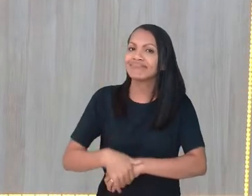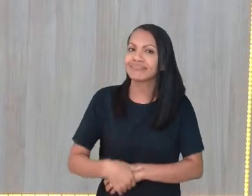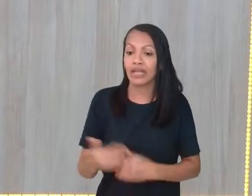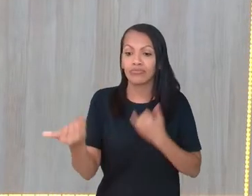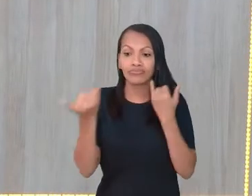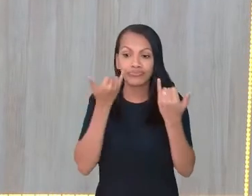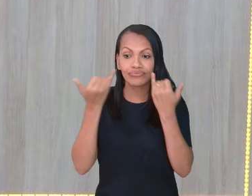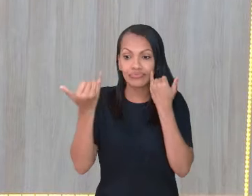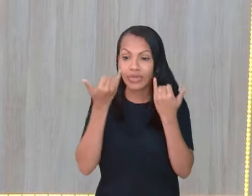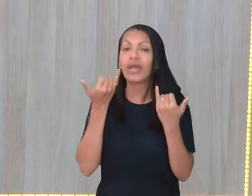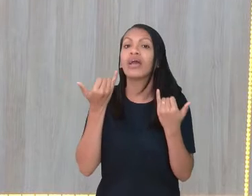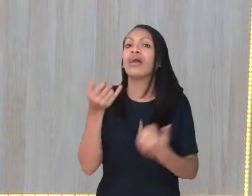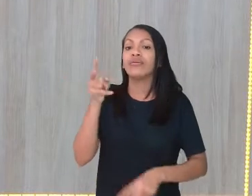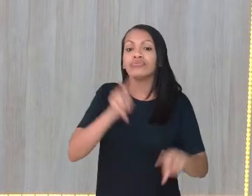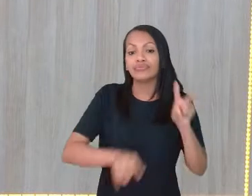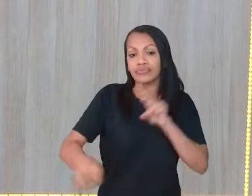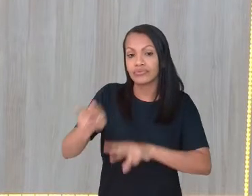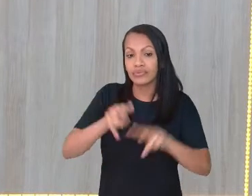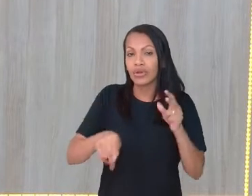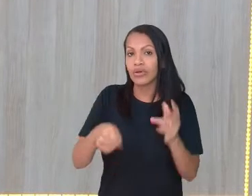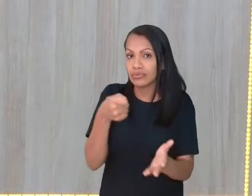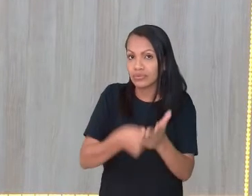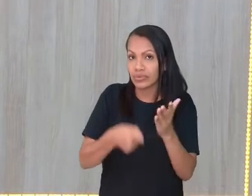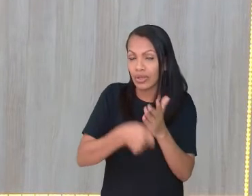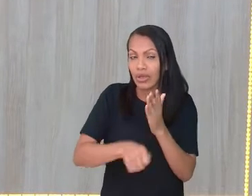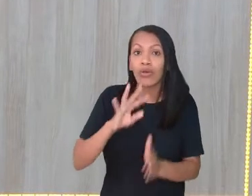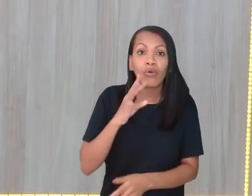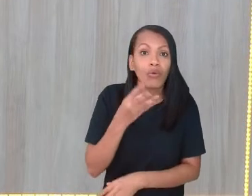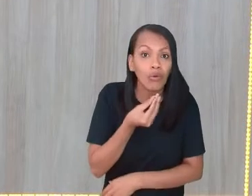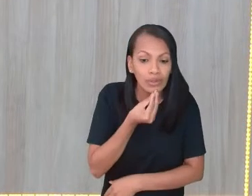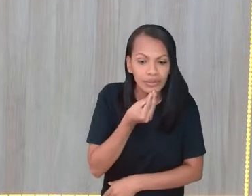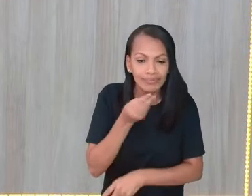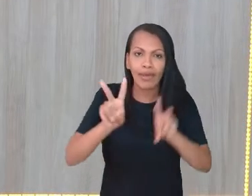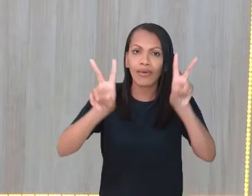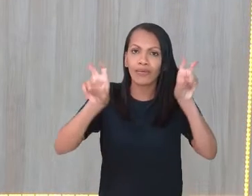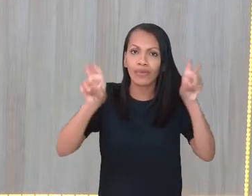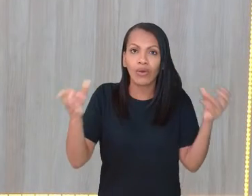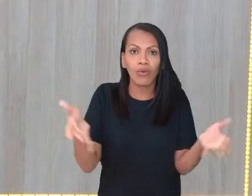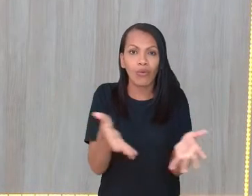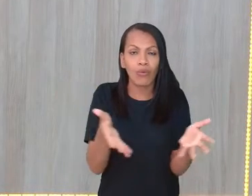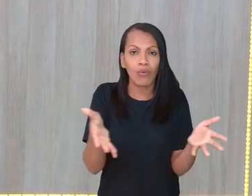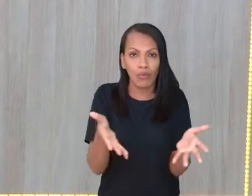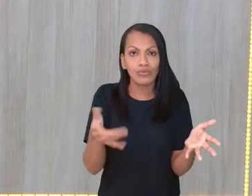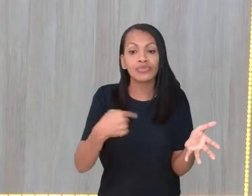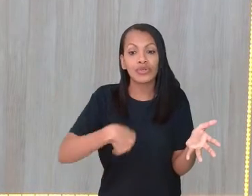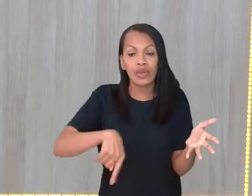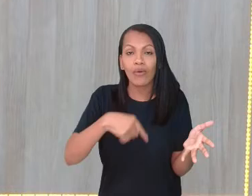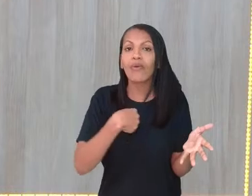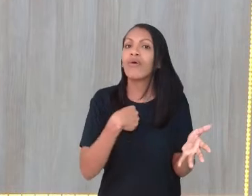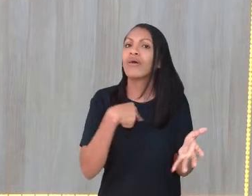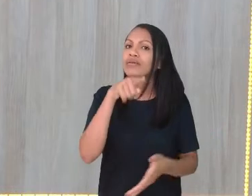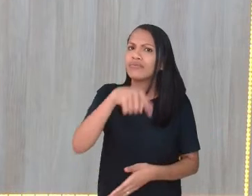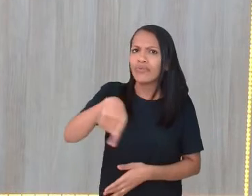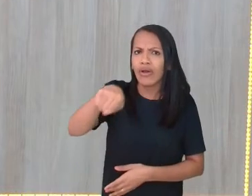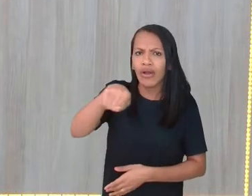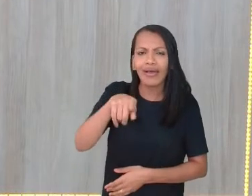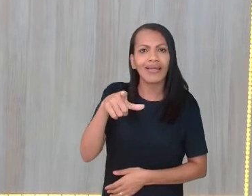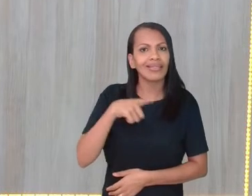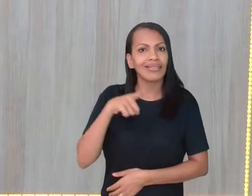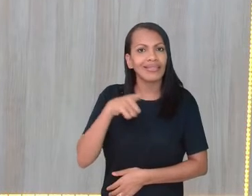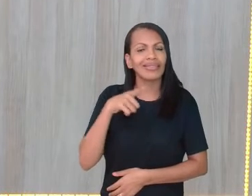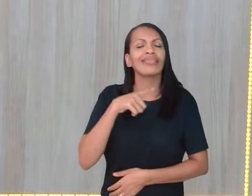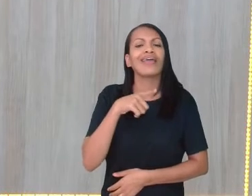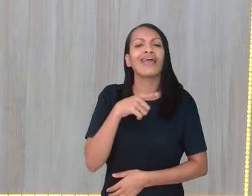consegue cobrar algo quando a gente tem conhecimento sobre. Então, hoje eu estou aqui para fazer com que vocês tenham